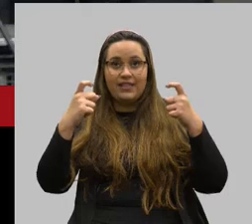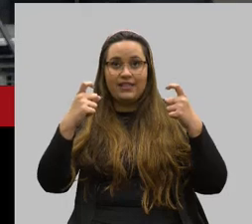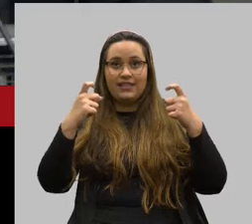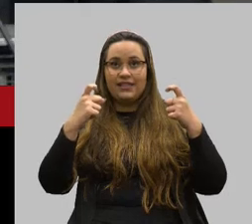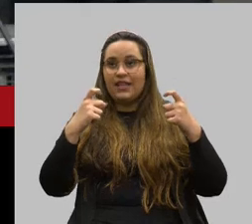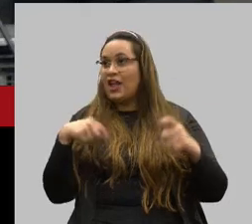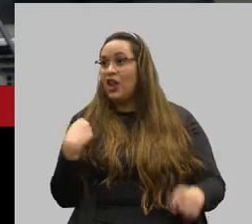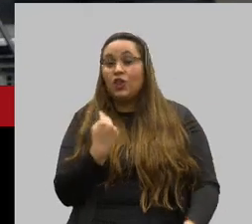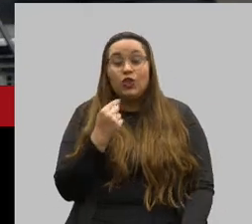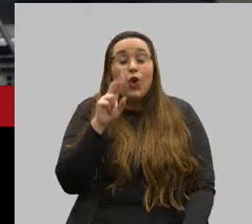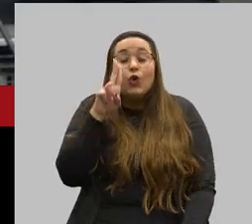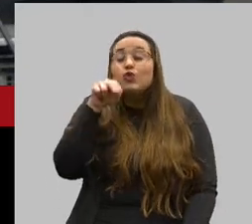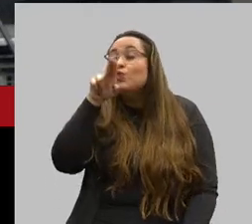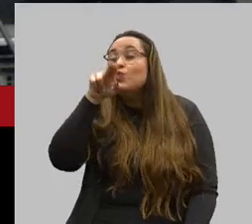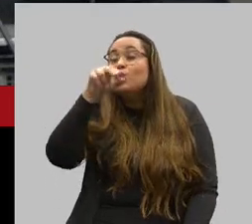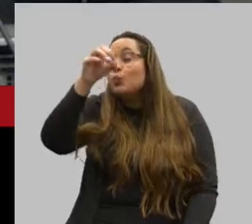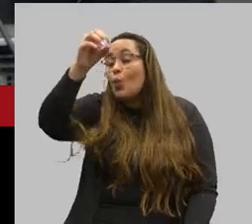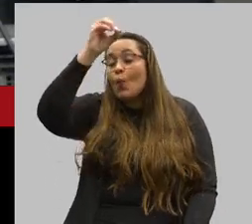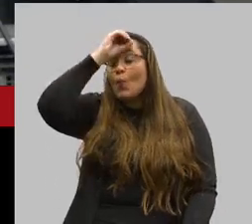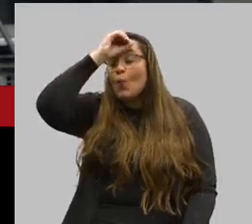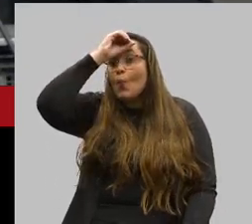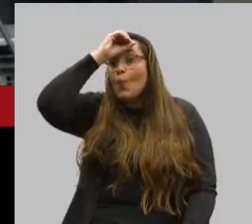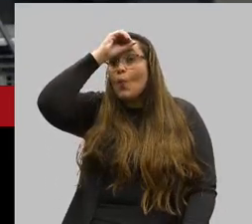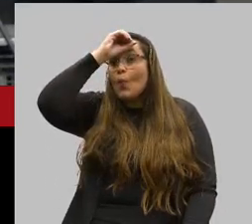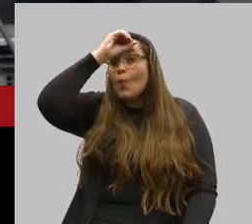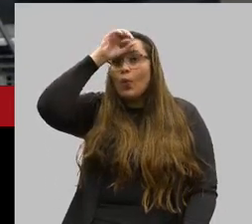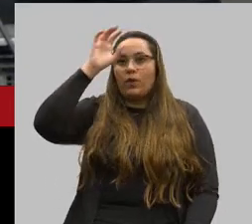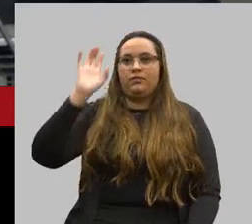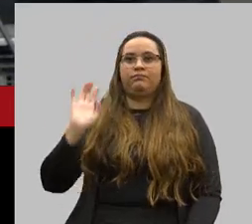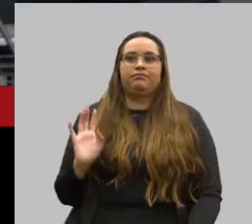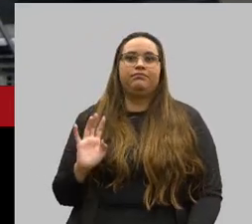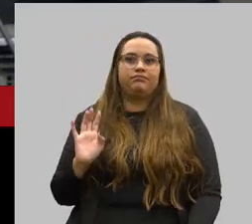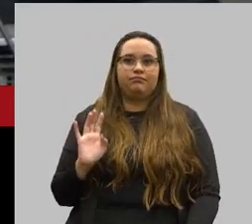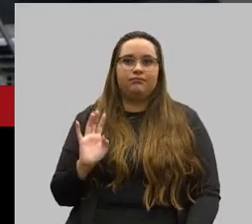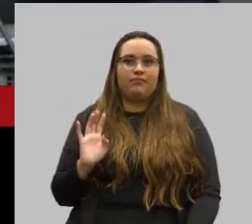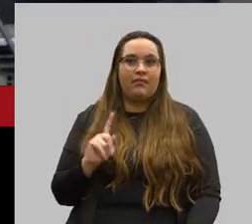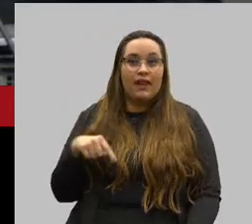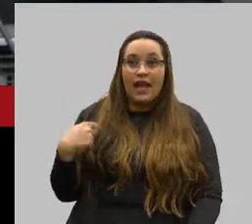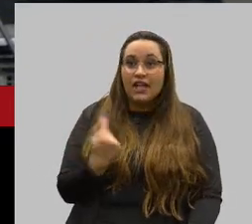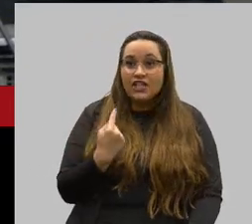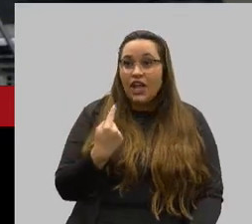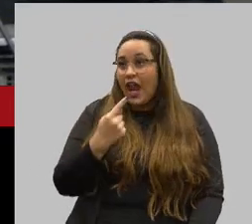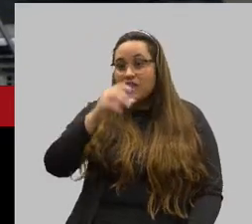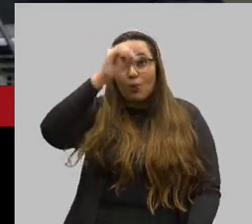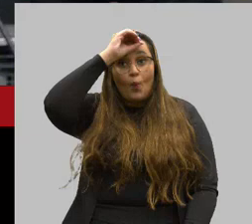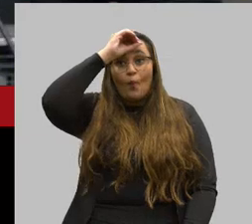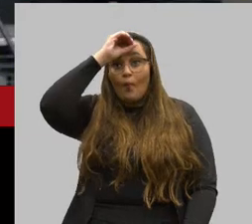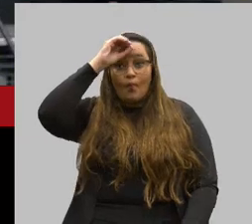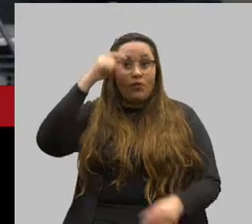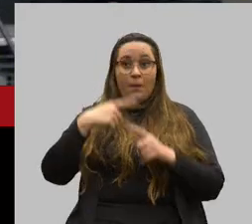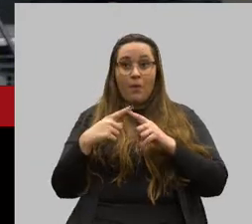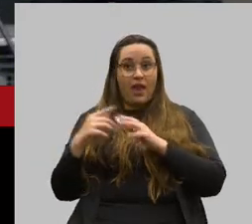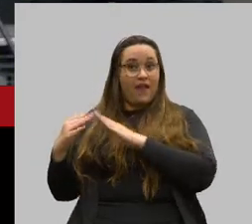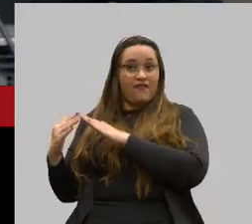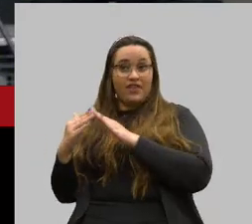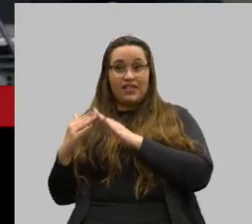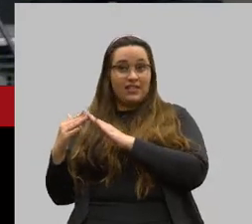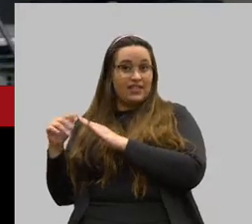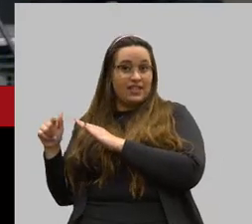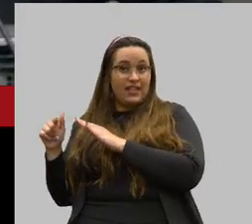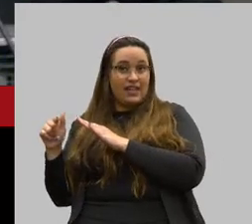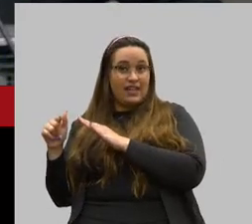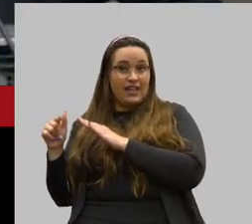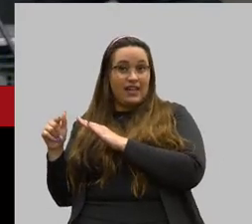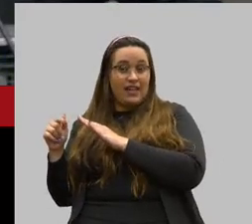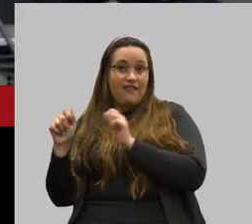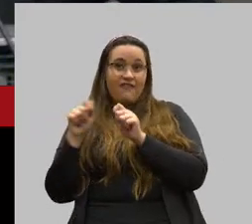ficar sabendo violências que a gente não vai ficar sabendo porque porque a vizinha do lado vai dizer das vezes que ela foi fez